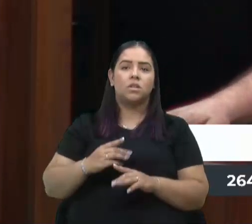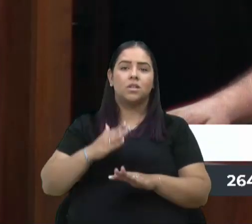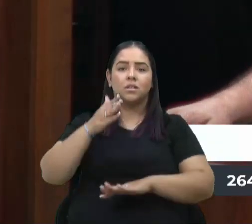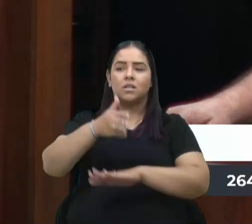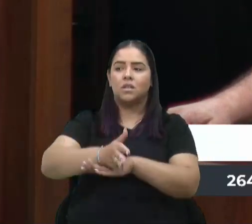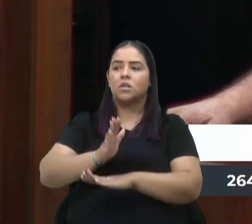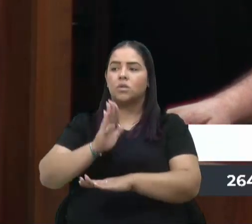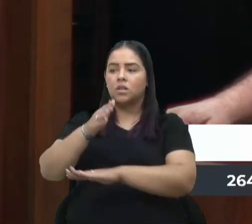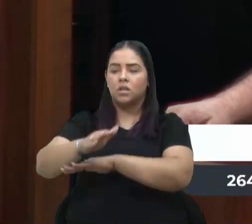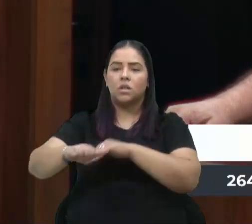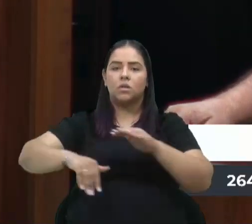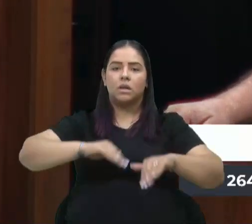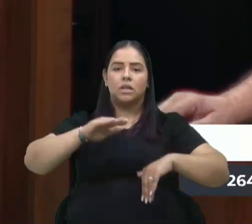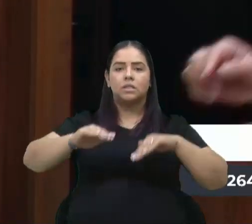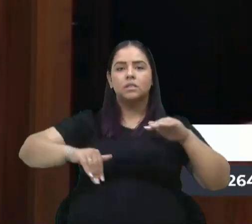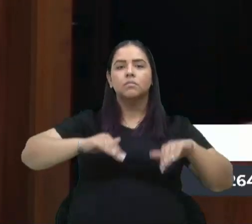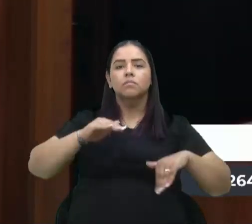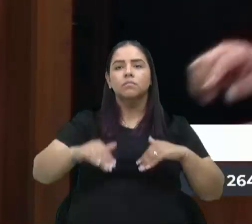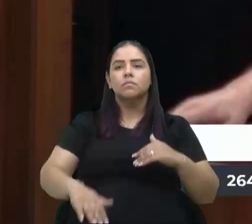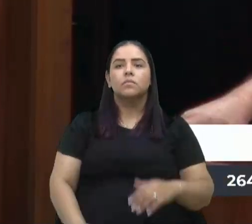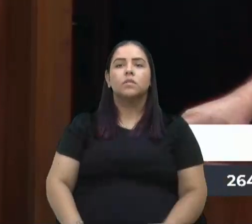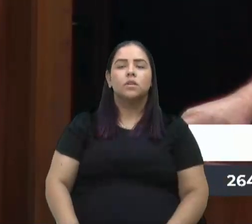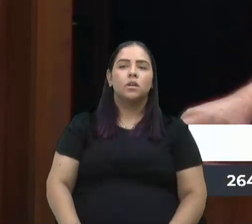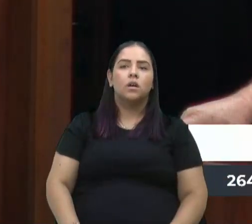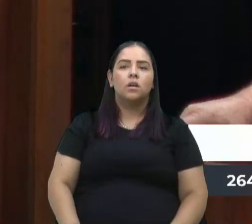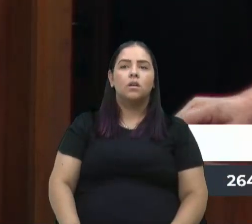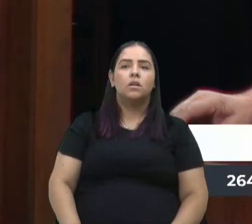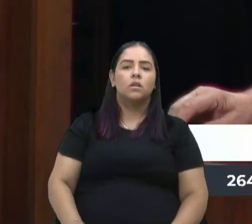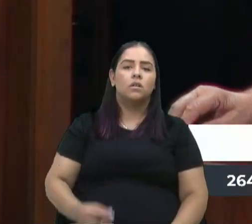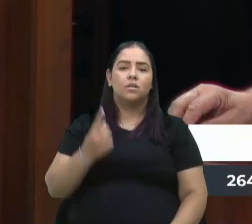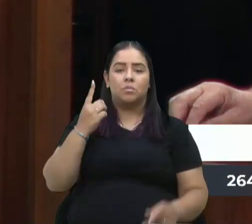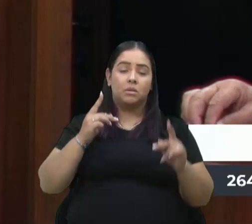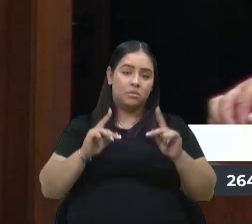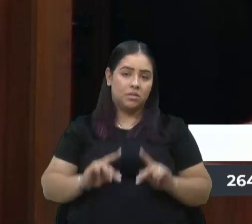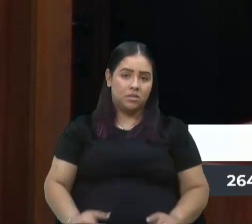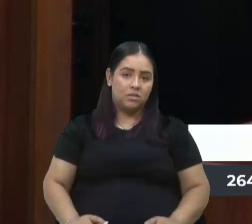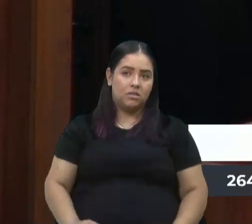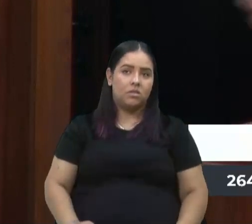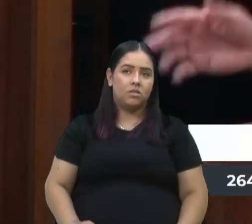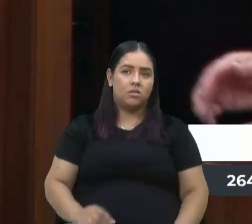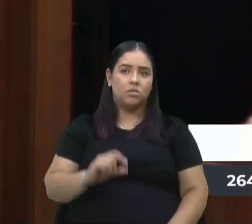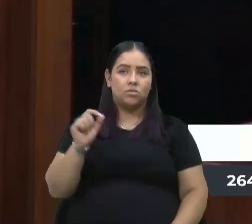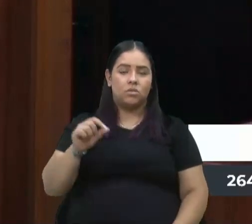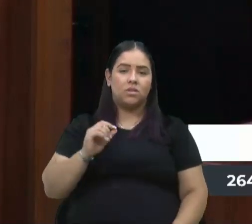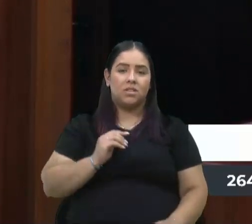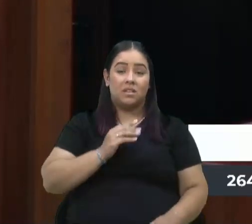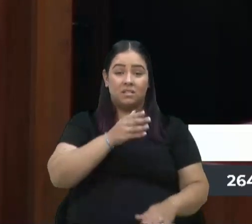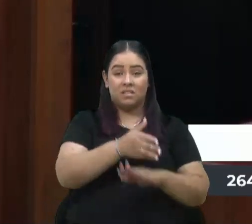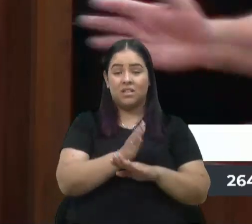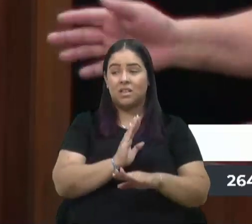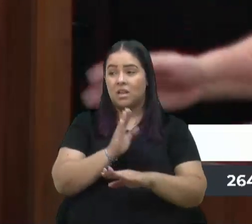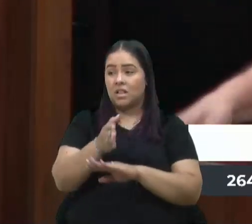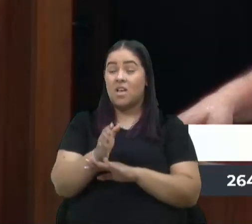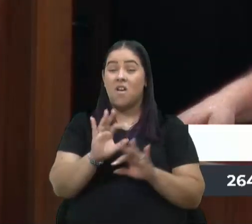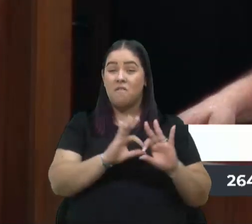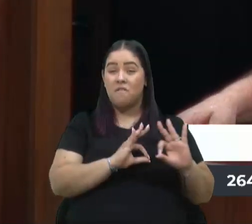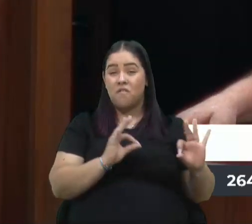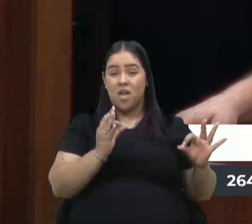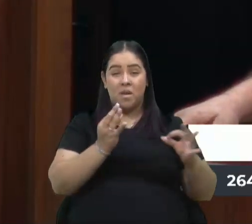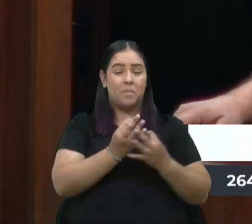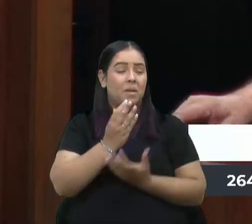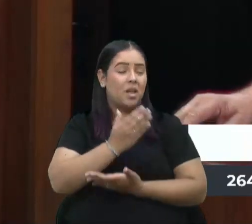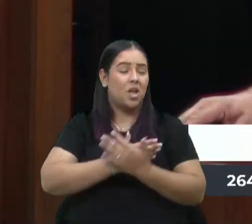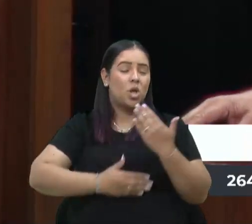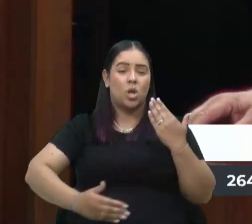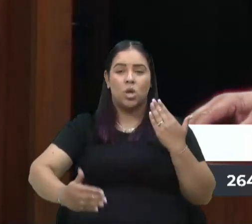represa. Uma pessoa. Então, pelo que as pessoas acessavam a represa, famílias inteiras.